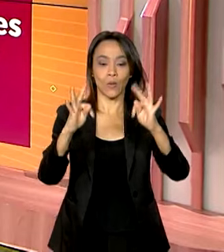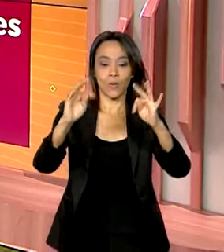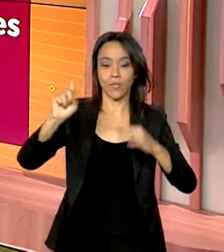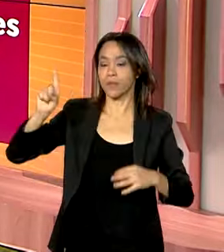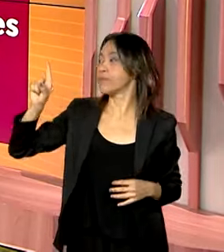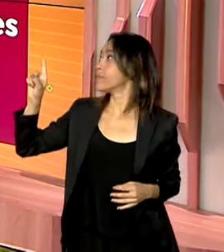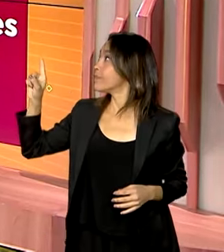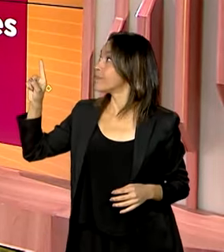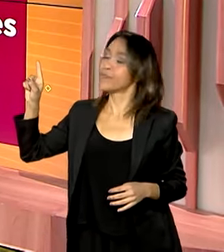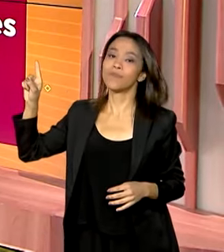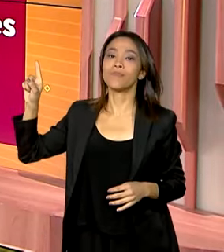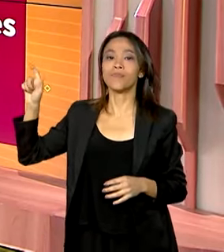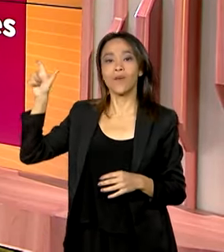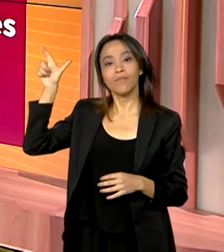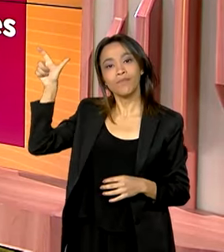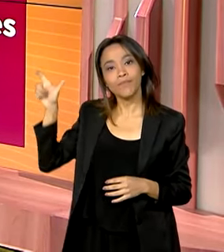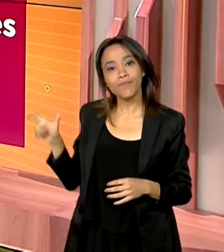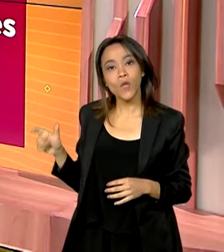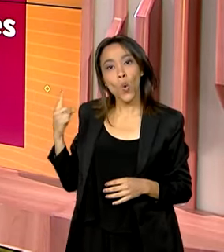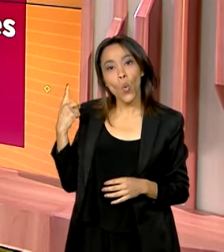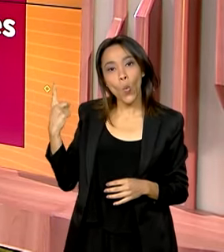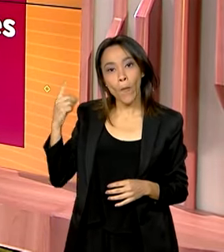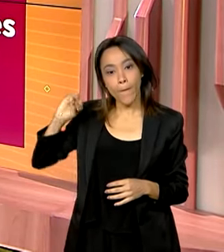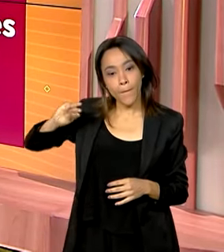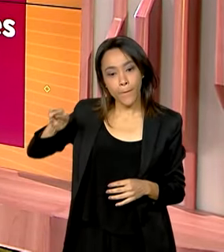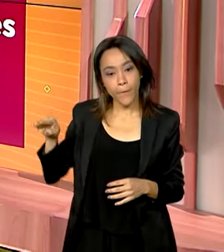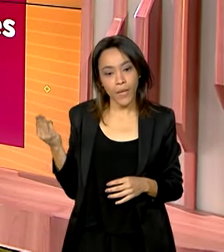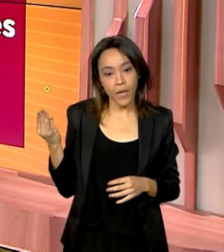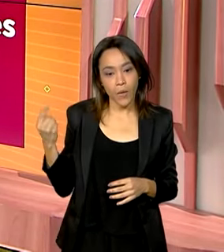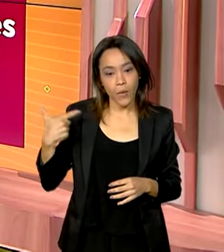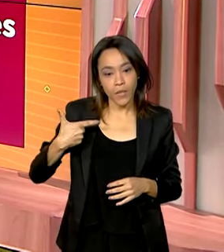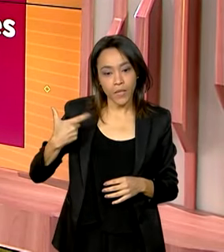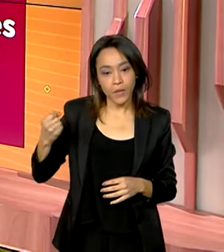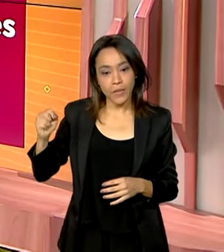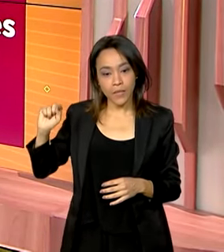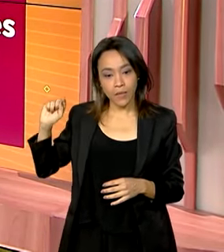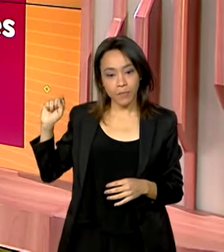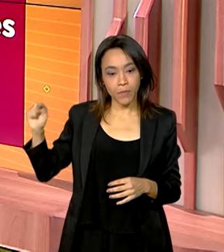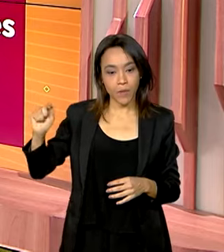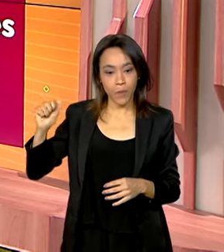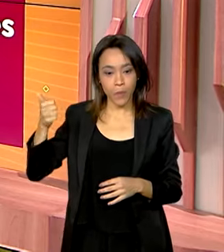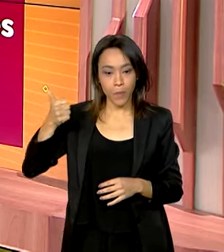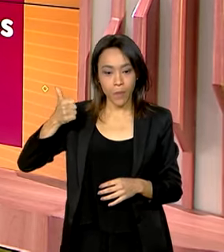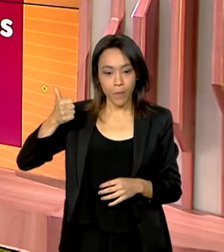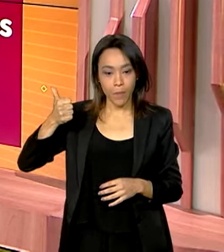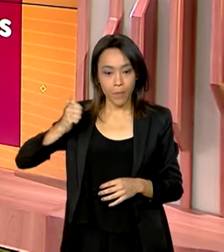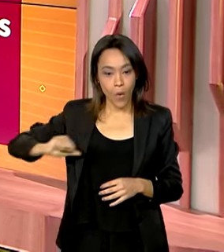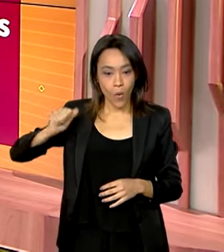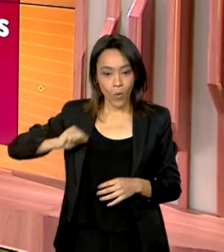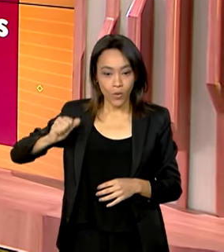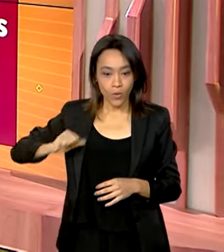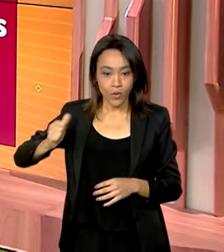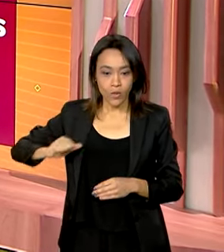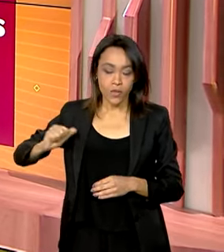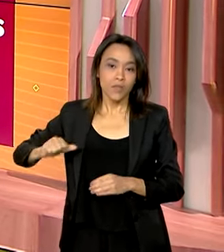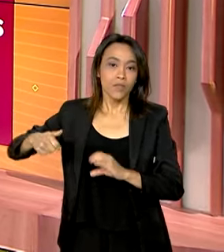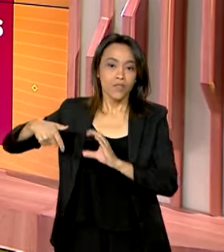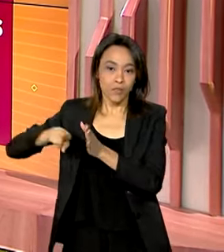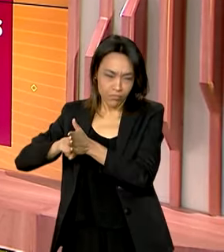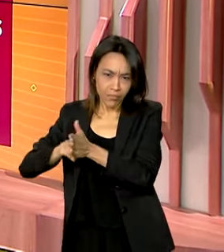tem aí mais de 1 milhão e 200 mil bolsas do CNPq